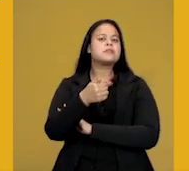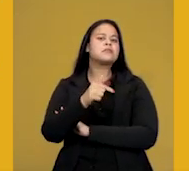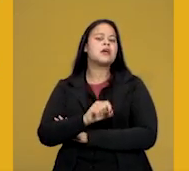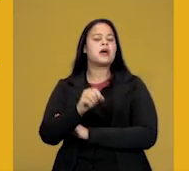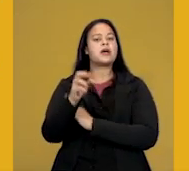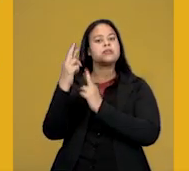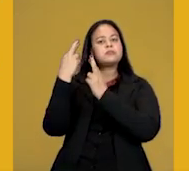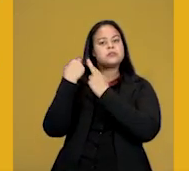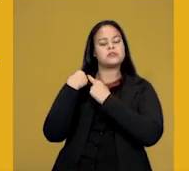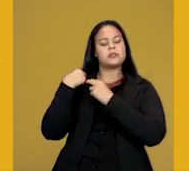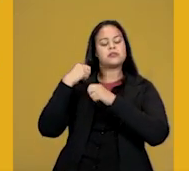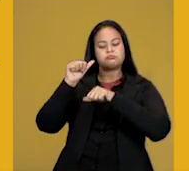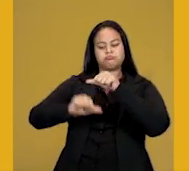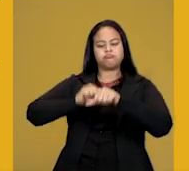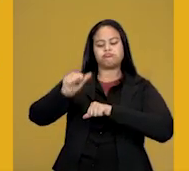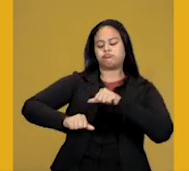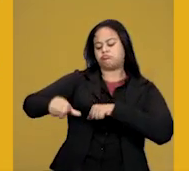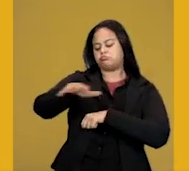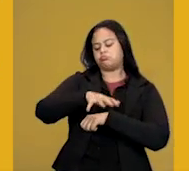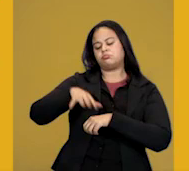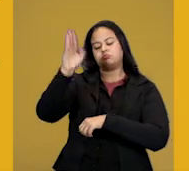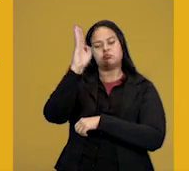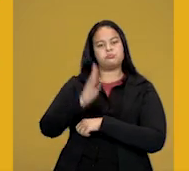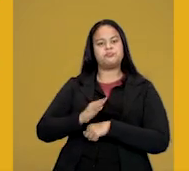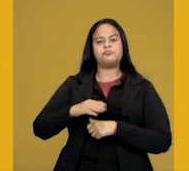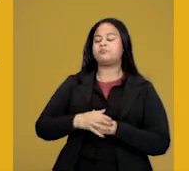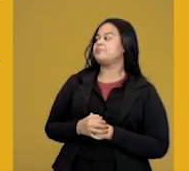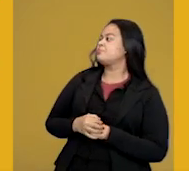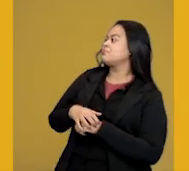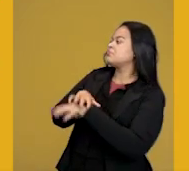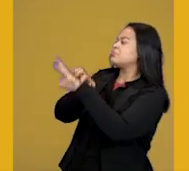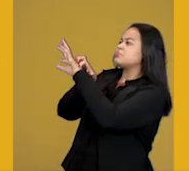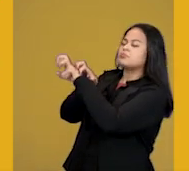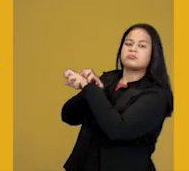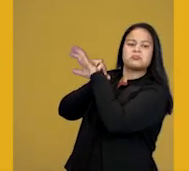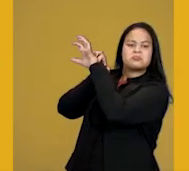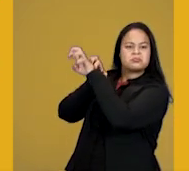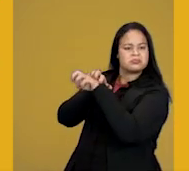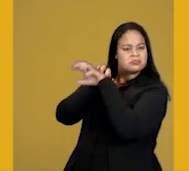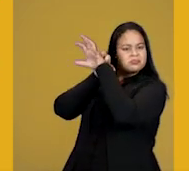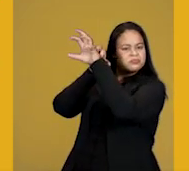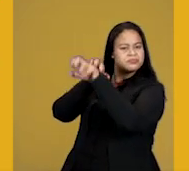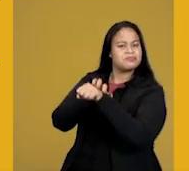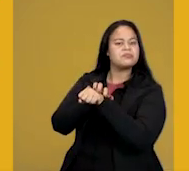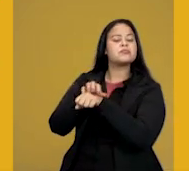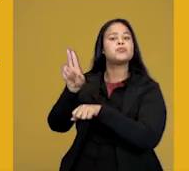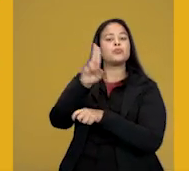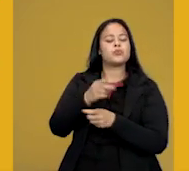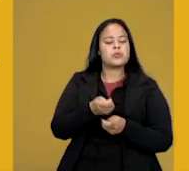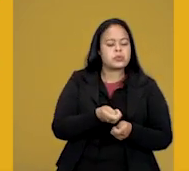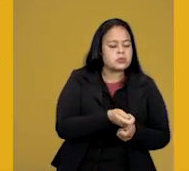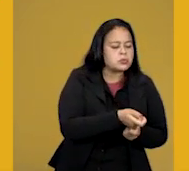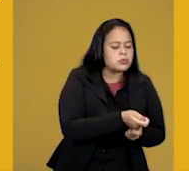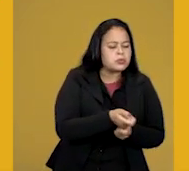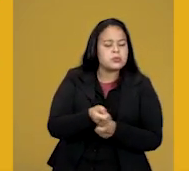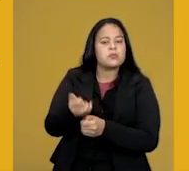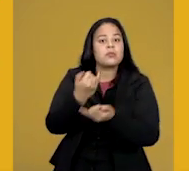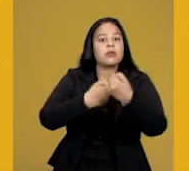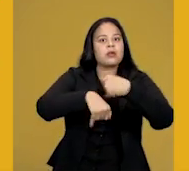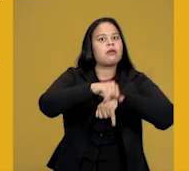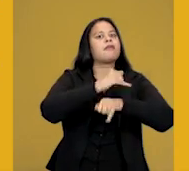por modificar o campo brasileiro. Lá, a mecanização, o uso de fertilizantes químicos,